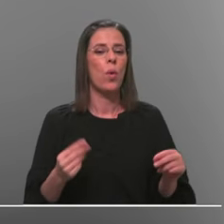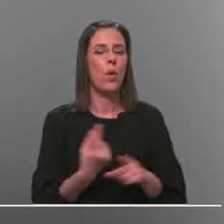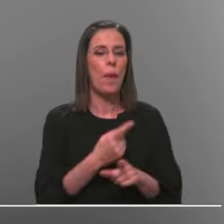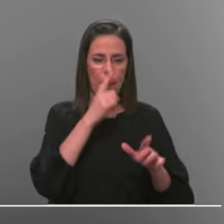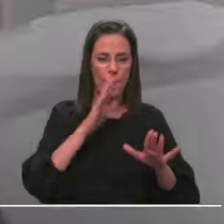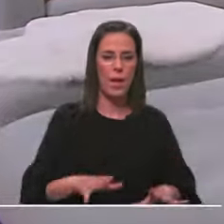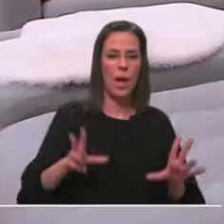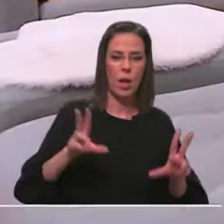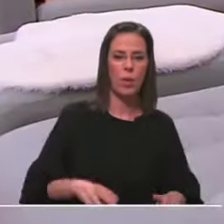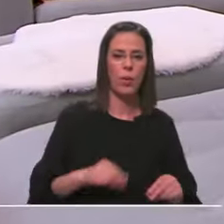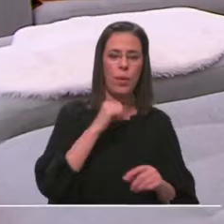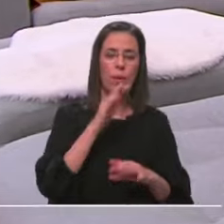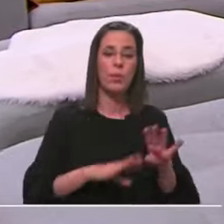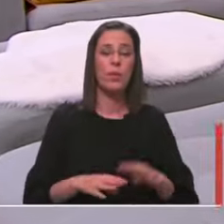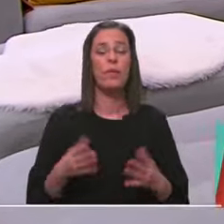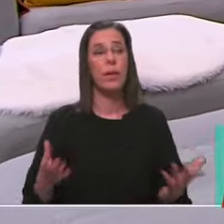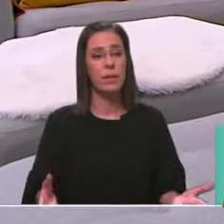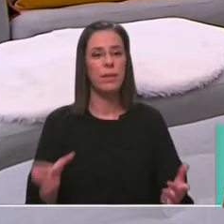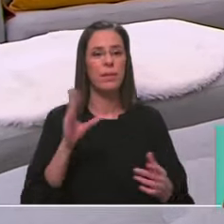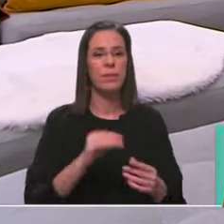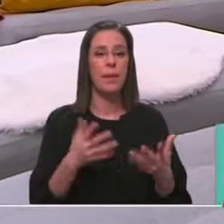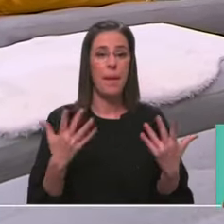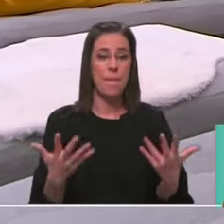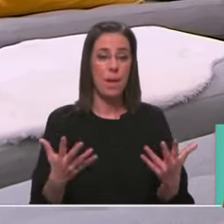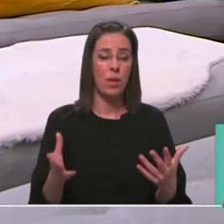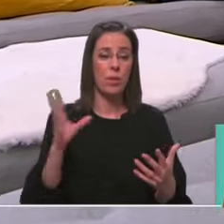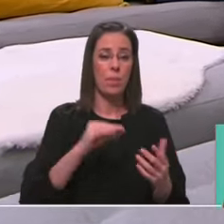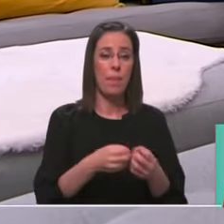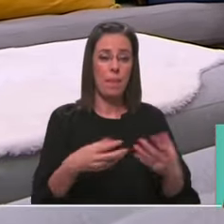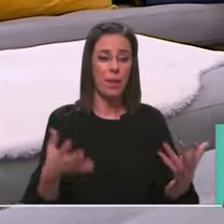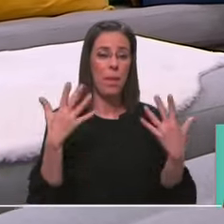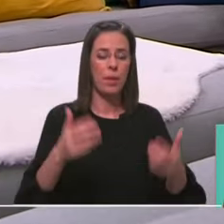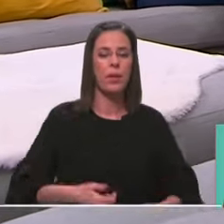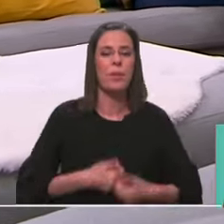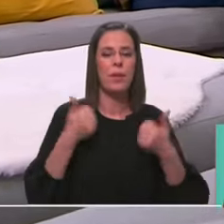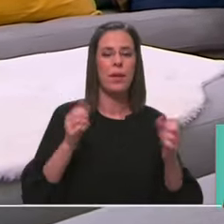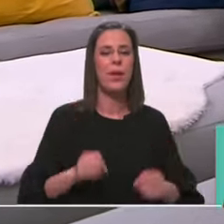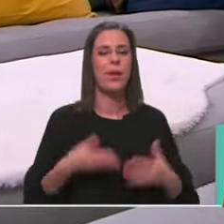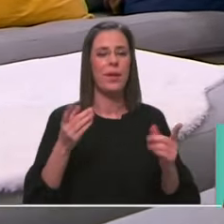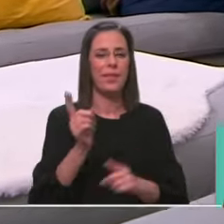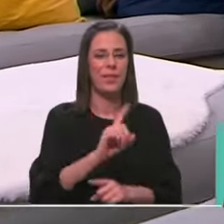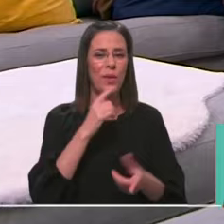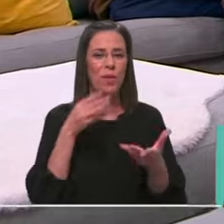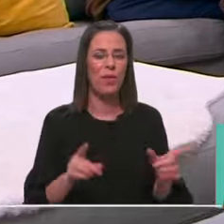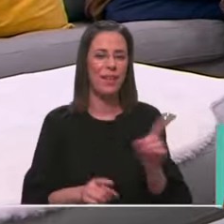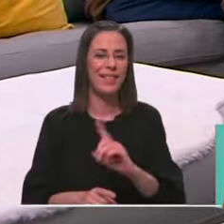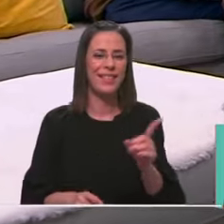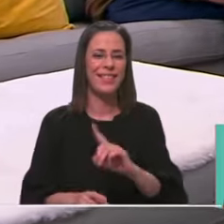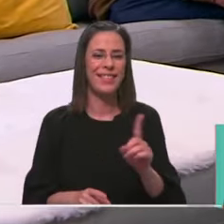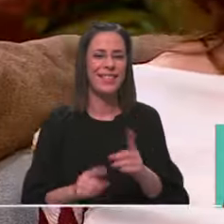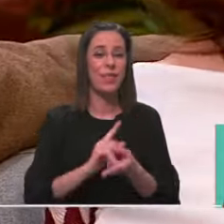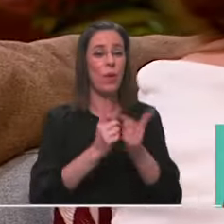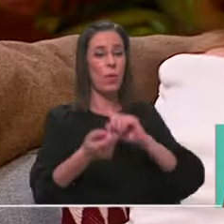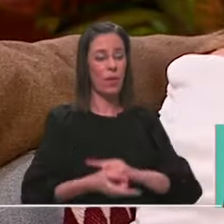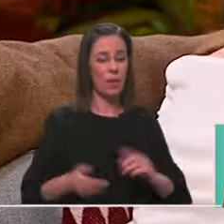parados arranjamos sempre o que fazer portanto quanto mais chegar é melhor portanto é mas no início não vai ajudar muito vai desajudar